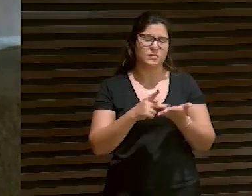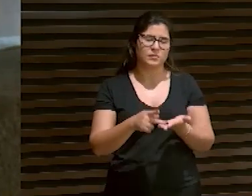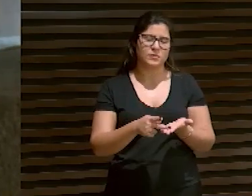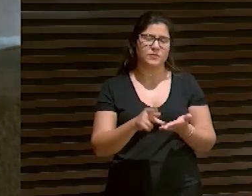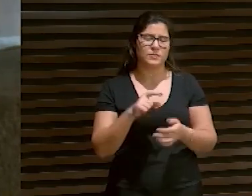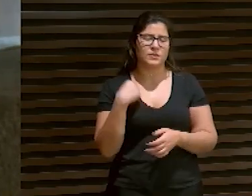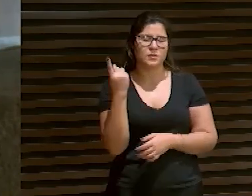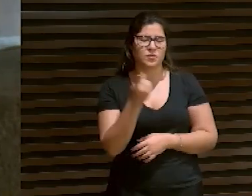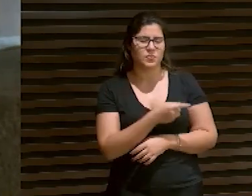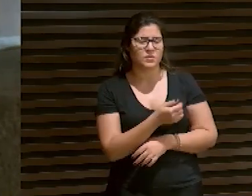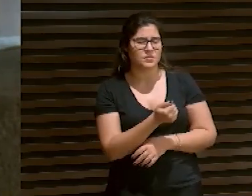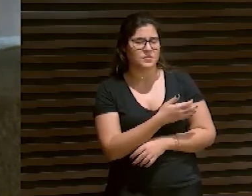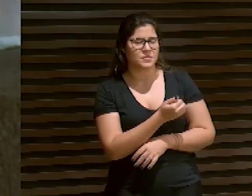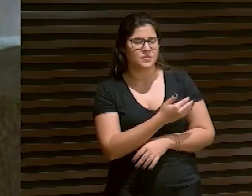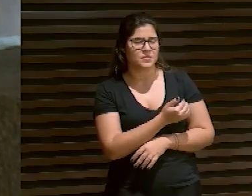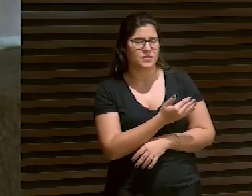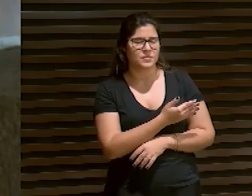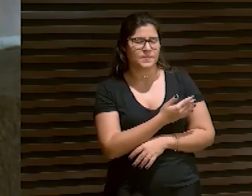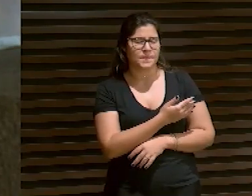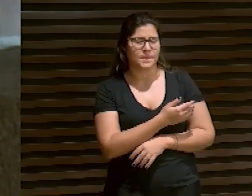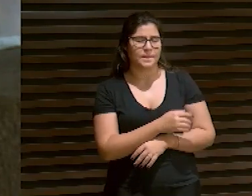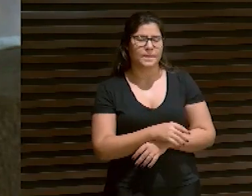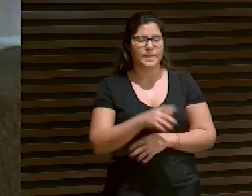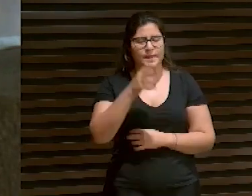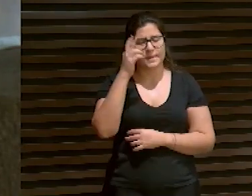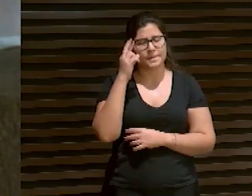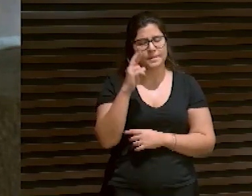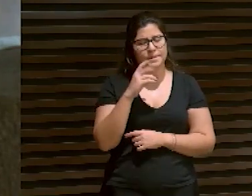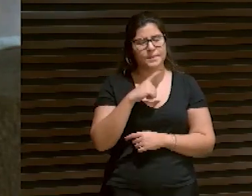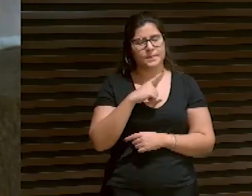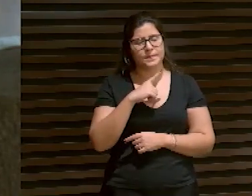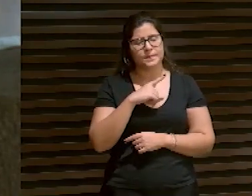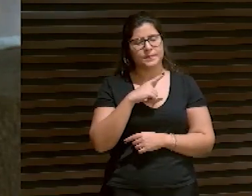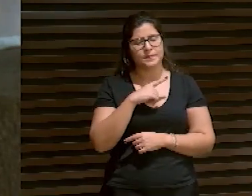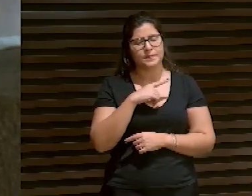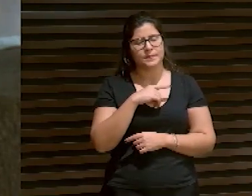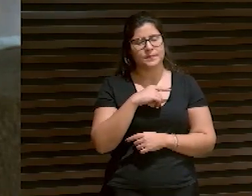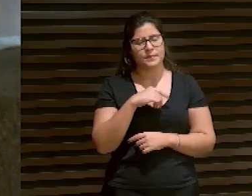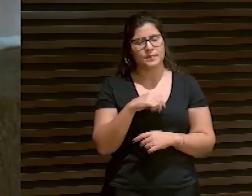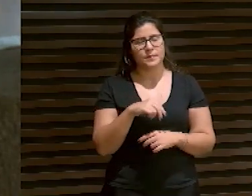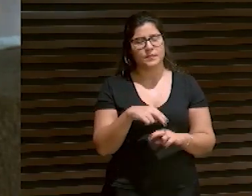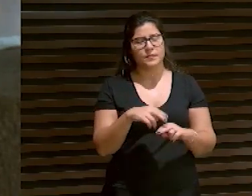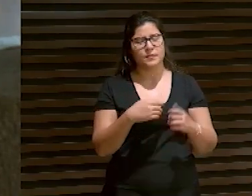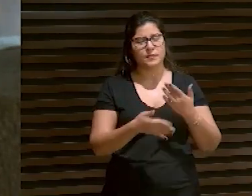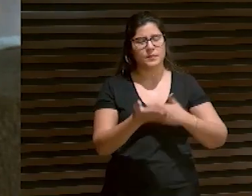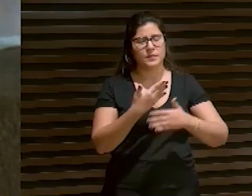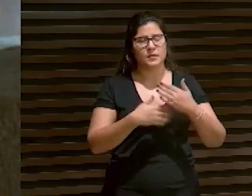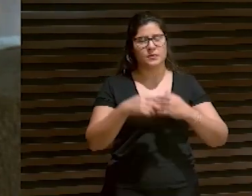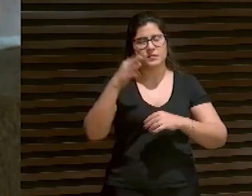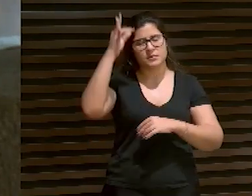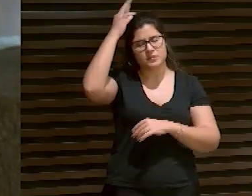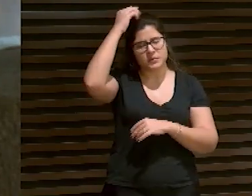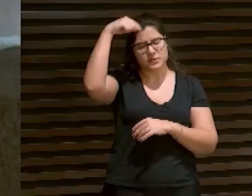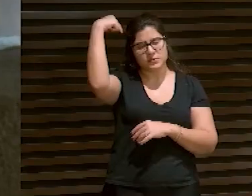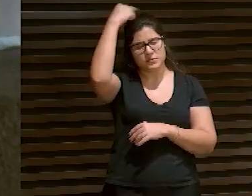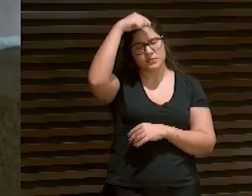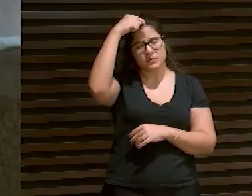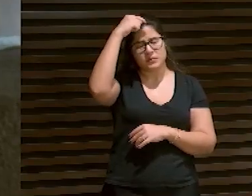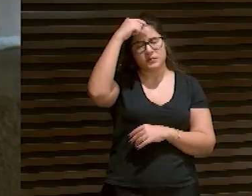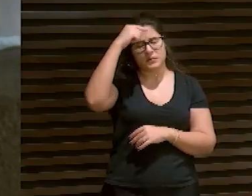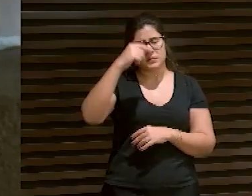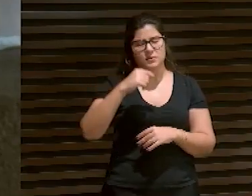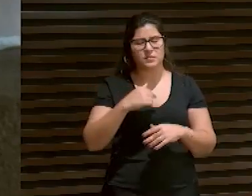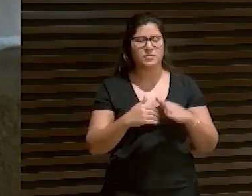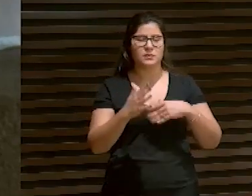coração. O Senhor tem, por meio do Teu Espírito Santo e por causa da obra do Teu